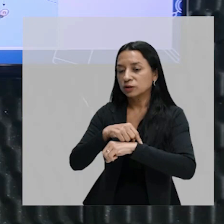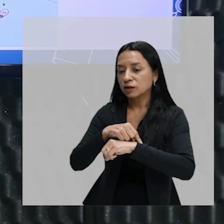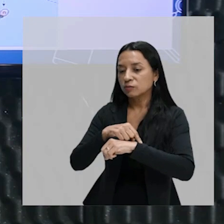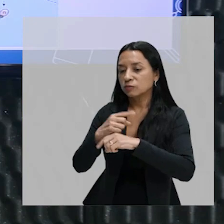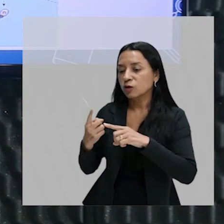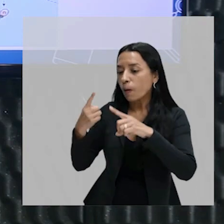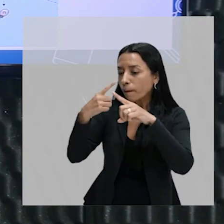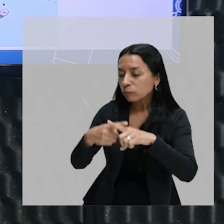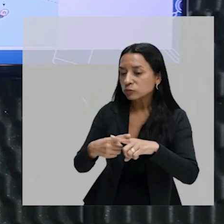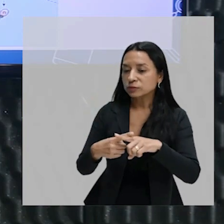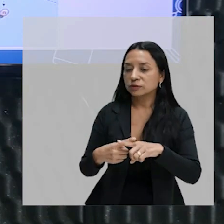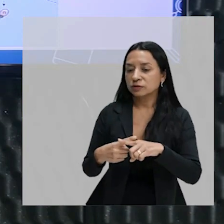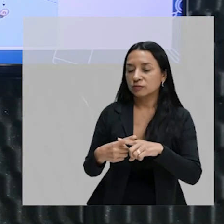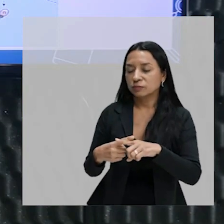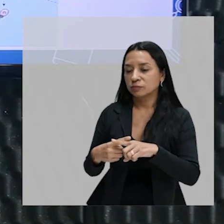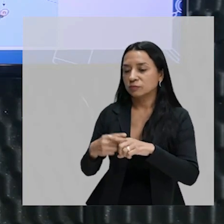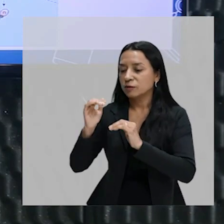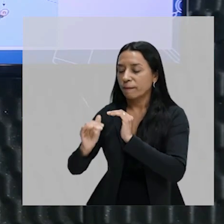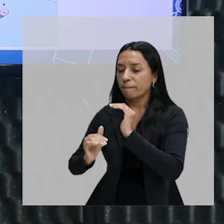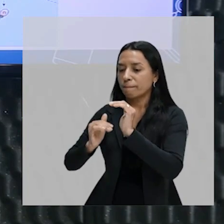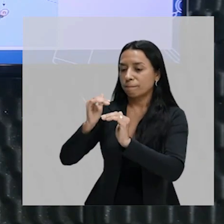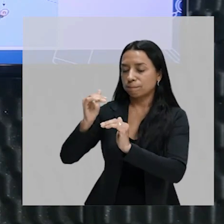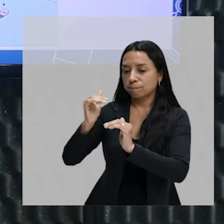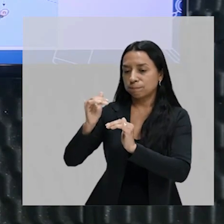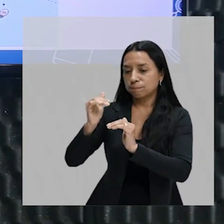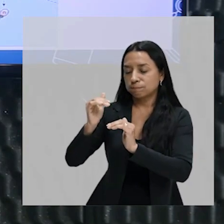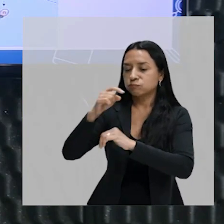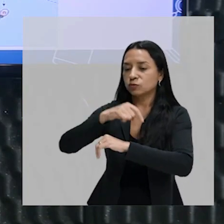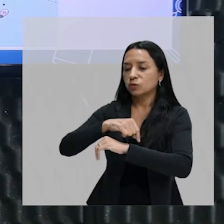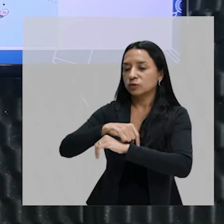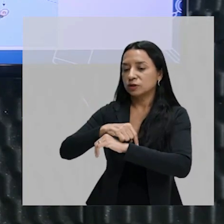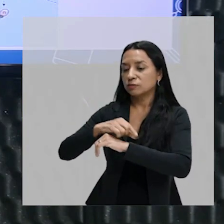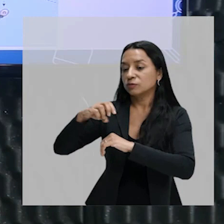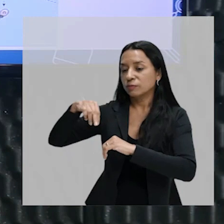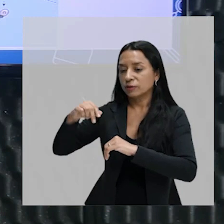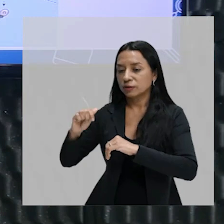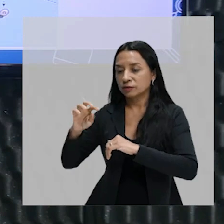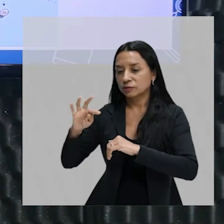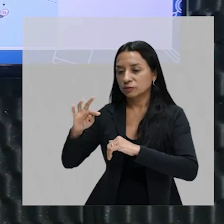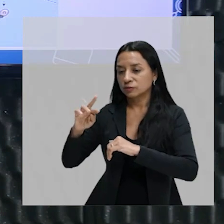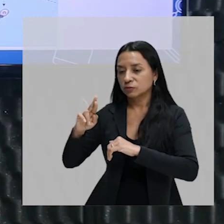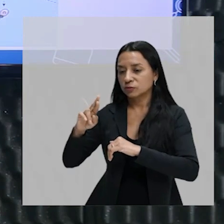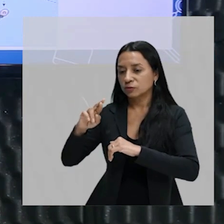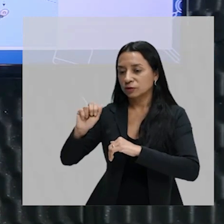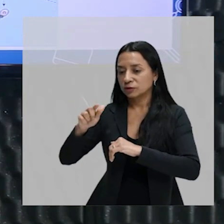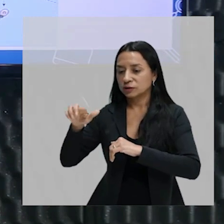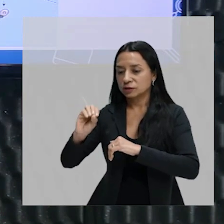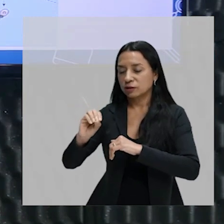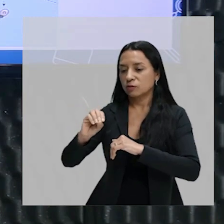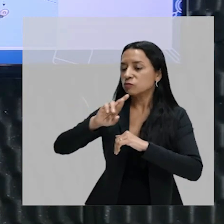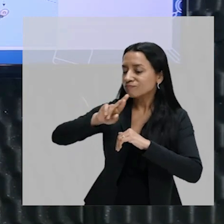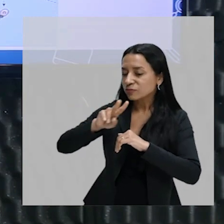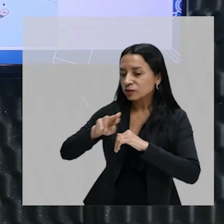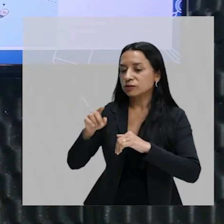multiplicação o período de crescimento o período de maturação e de o período de diferenciação